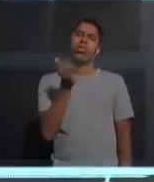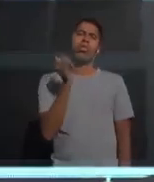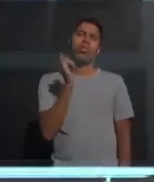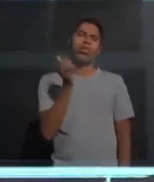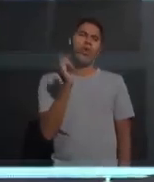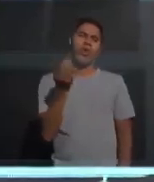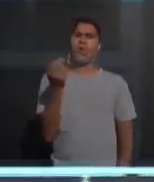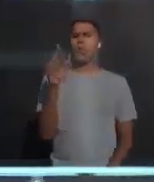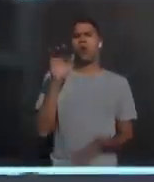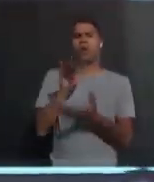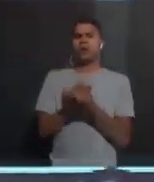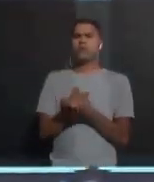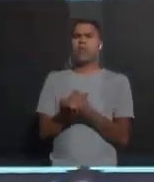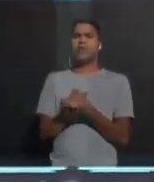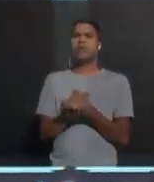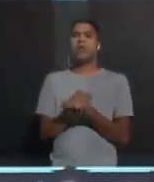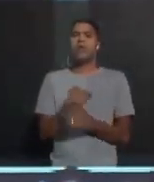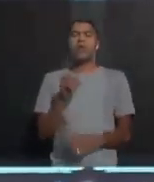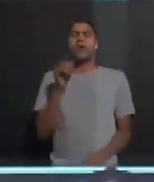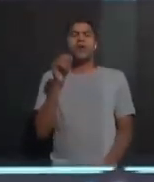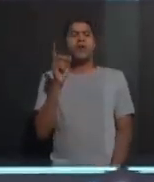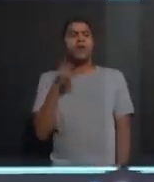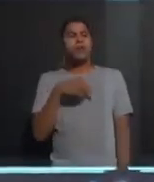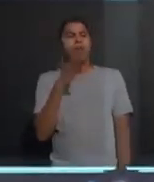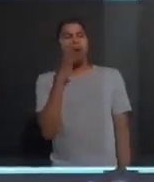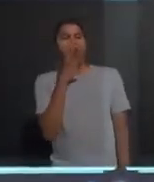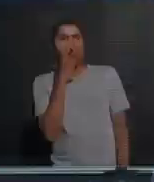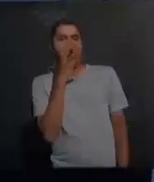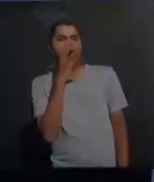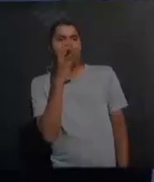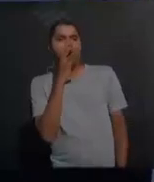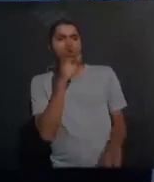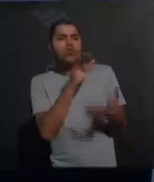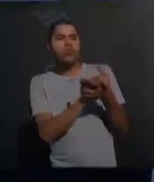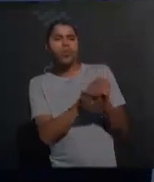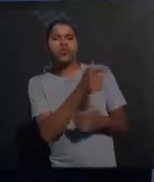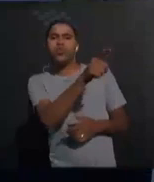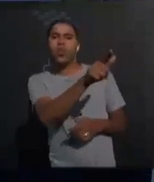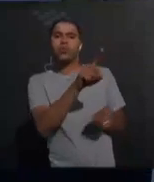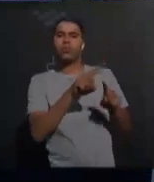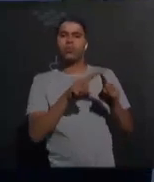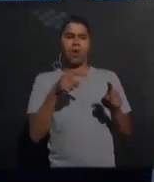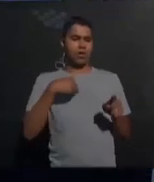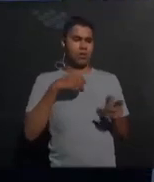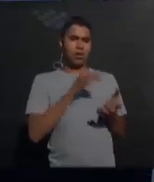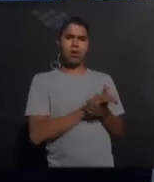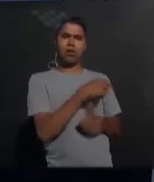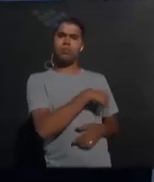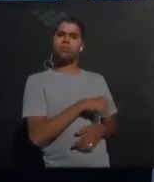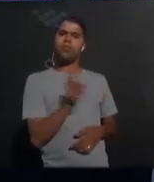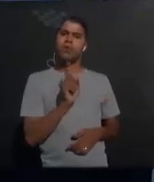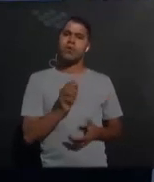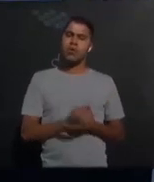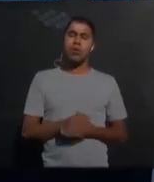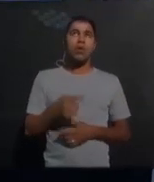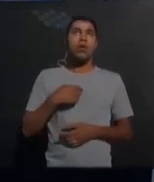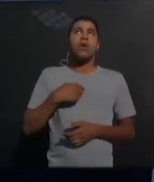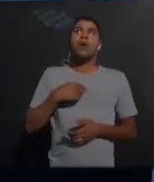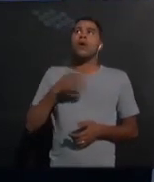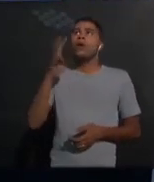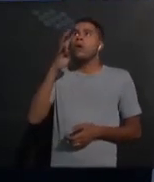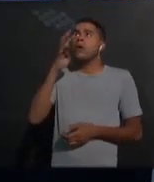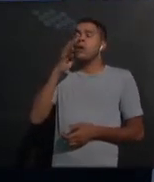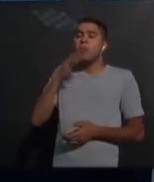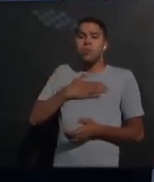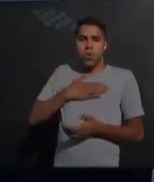de casais que admiram o marido a esposa do outro mas não admira aquele que tem eu admiro meu marido meu marido é um